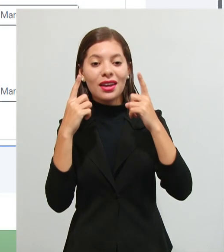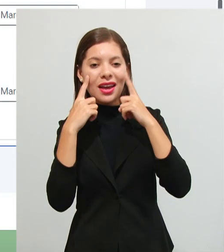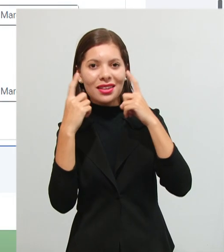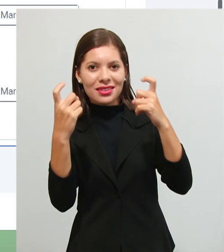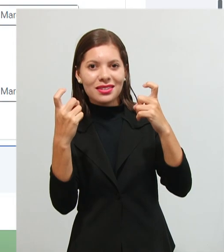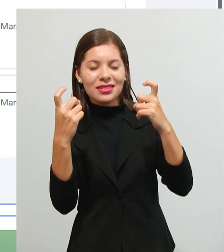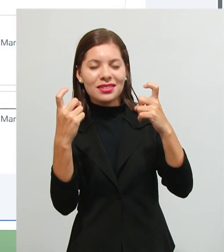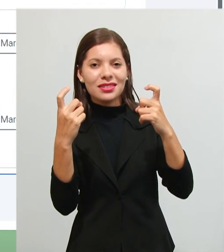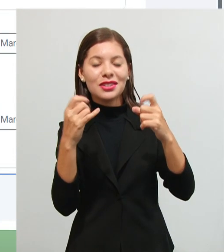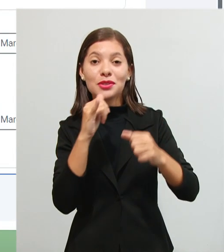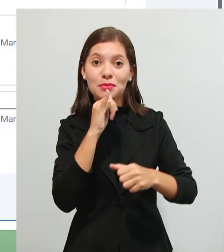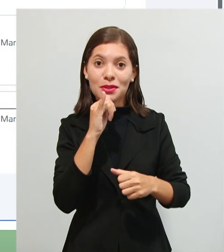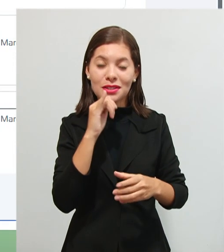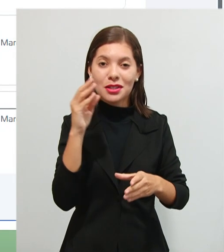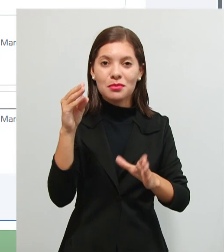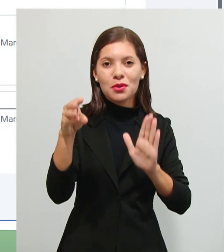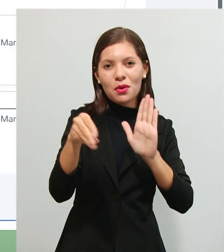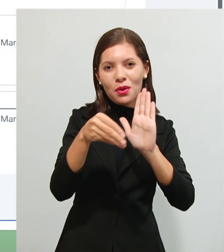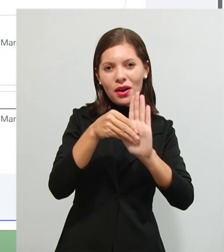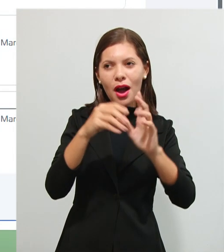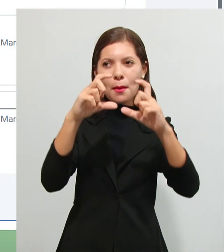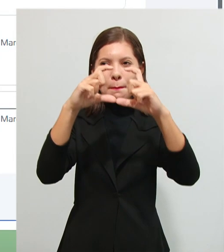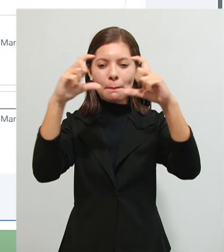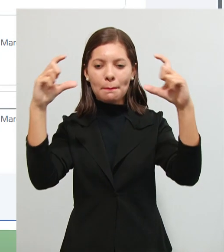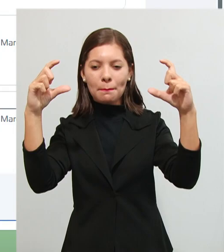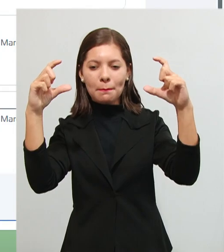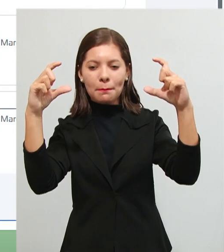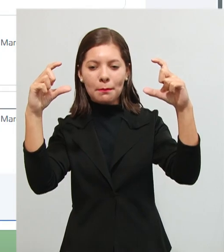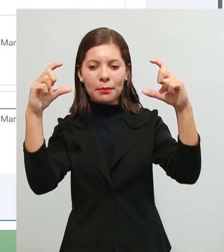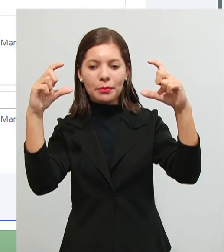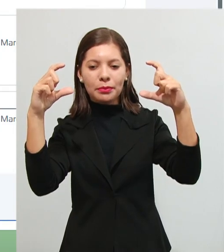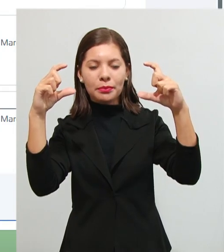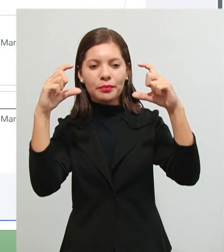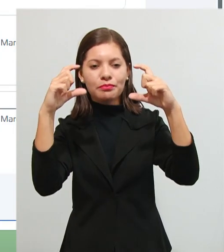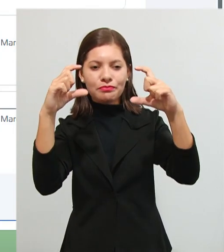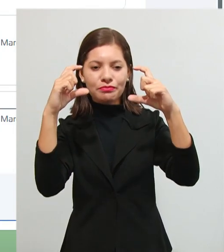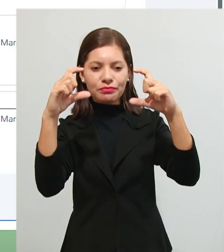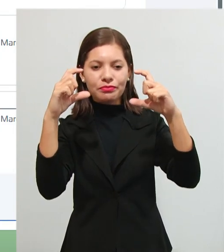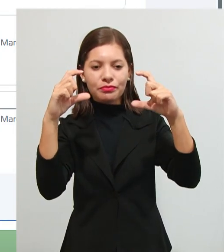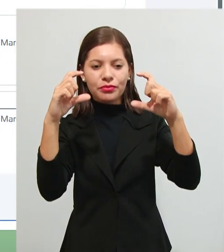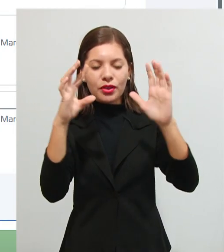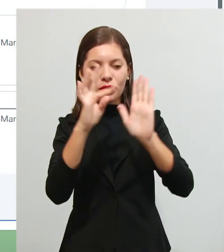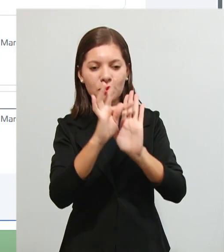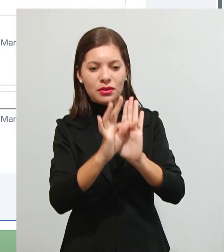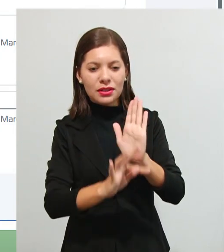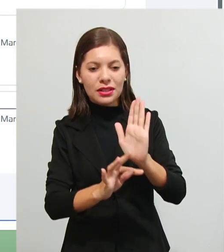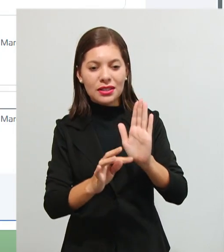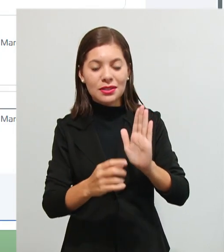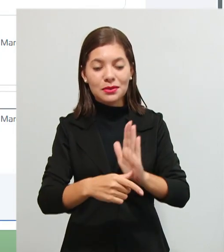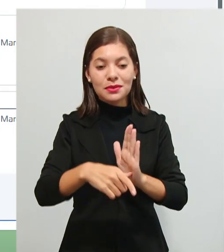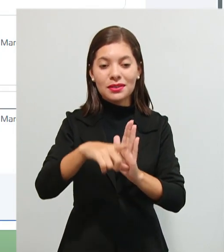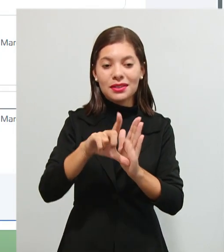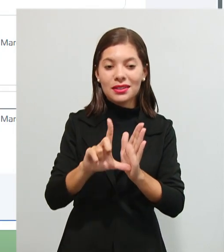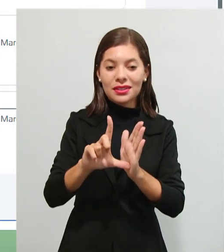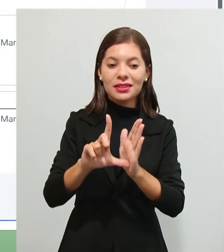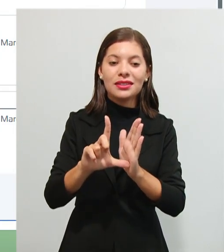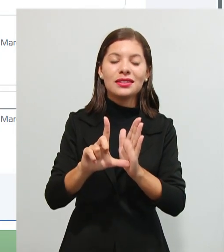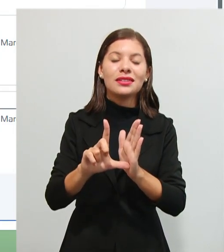gente quer, por exemplo, colocar um cabeçalho ou um texto informativo antes de um recurso.